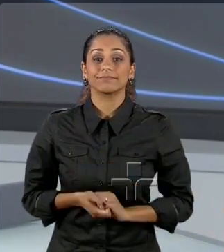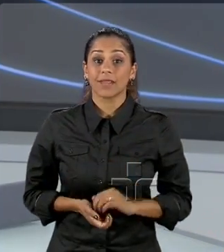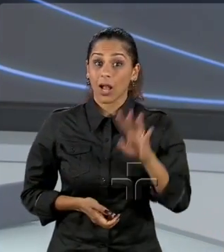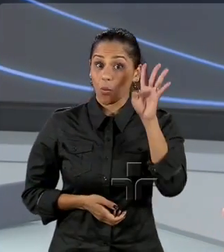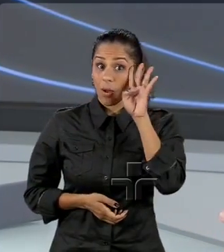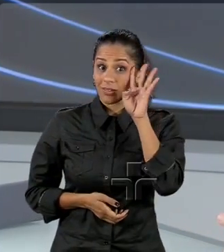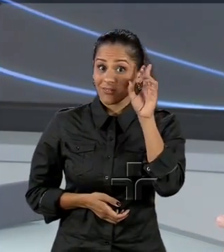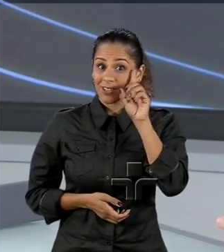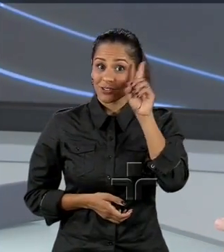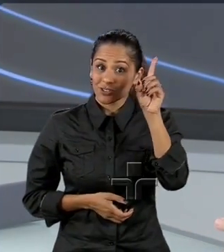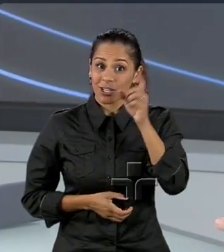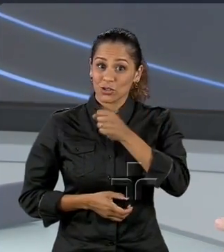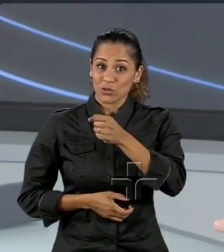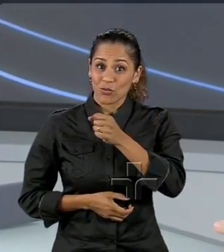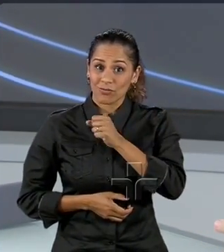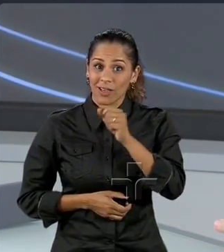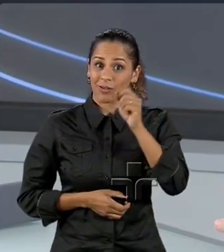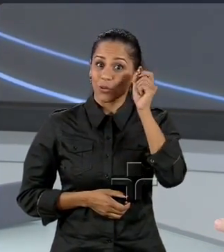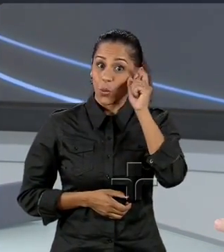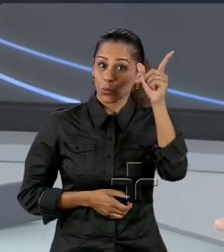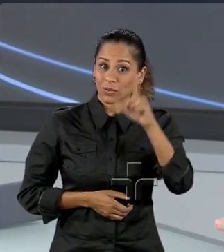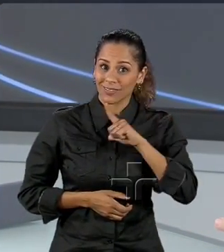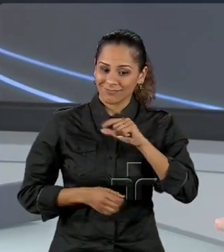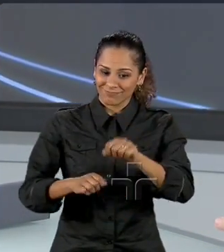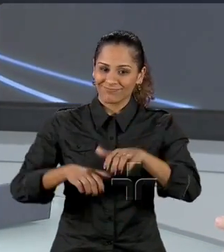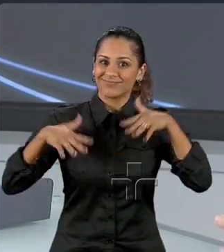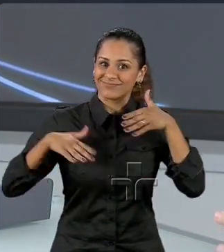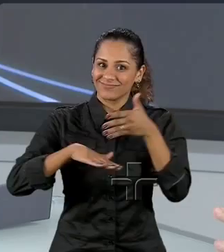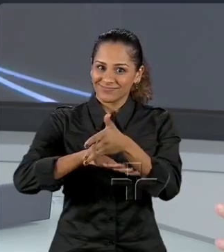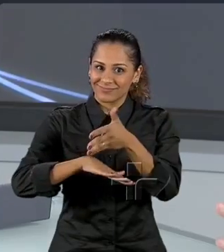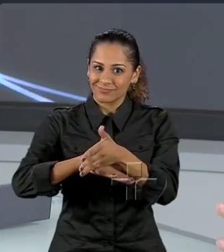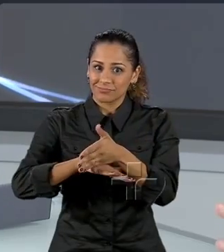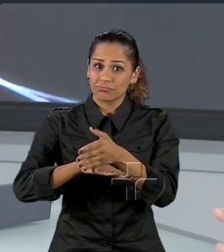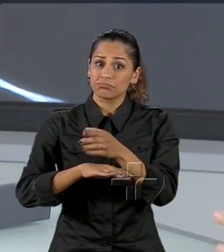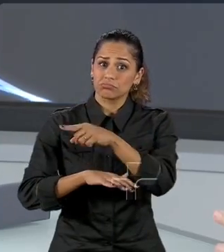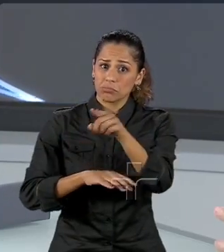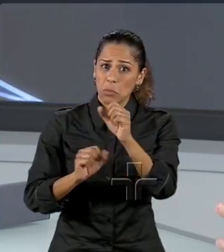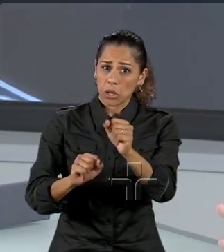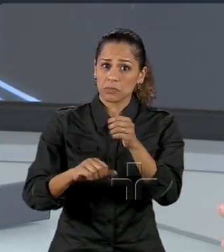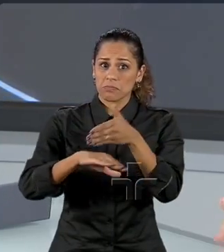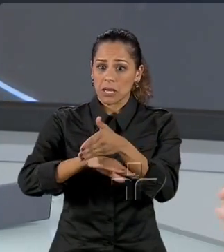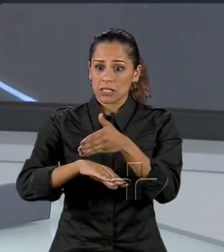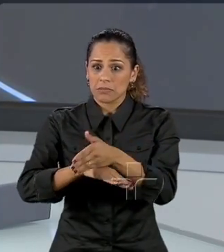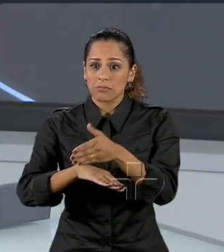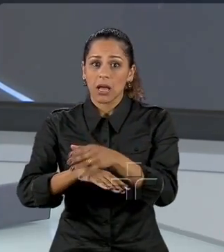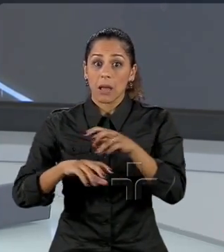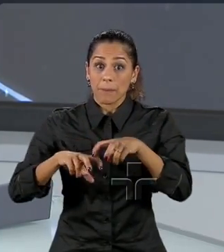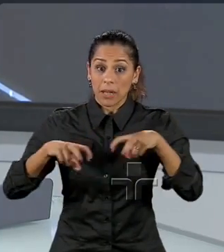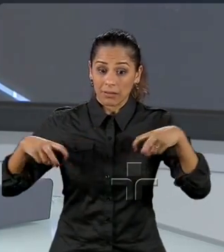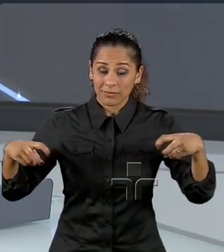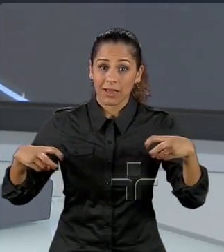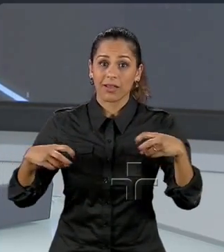dia de Jornal da Cultura com plateia. Para vir até o estúdio, é só mandar um e-mail para